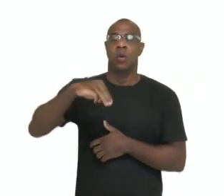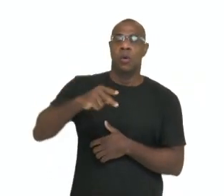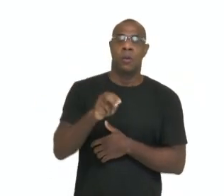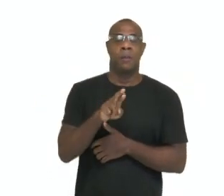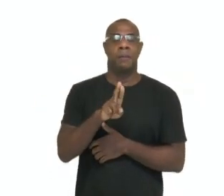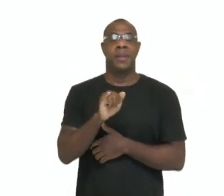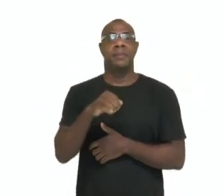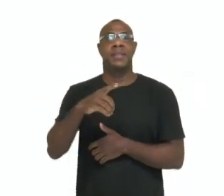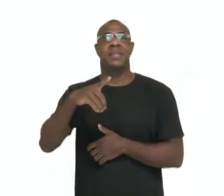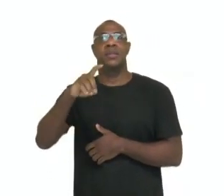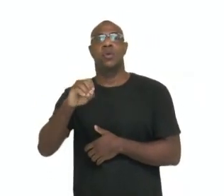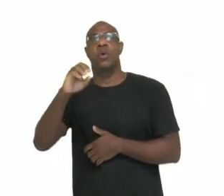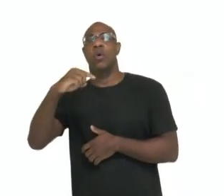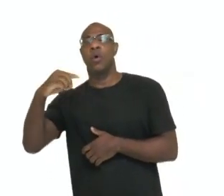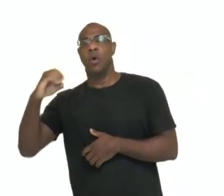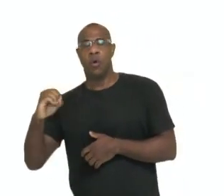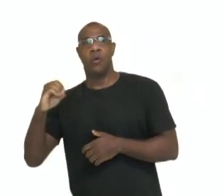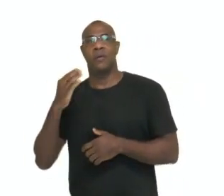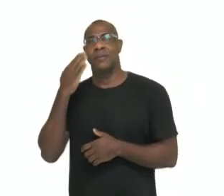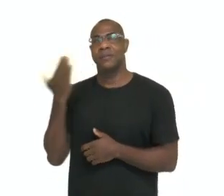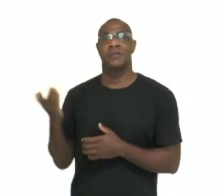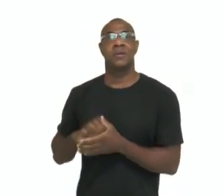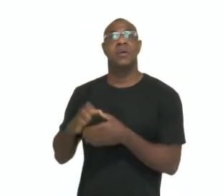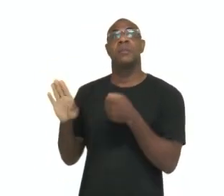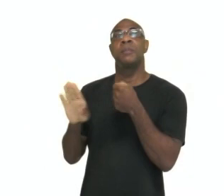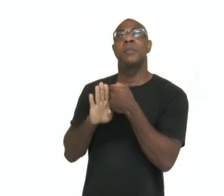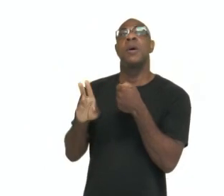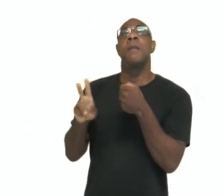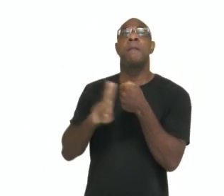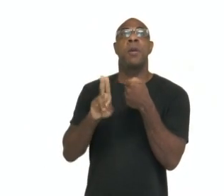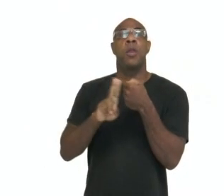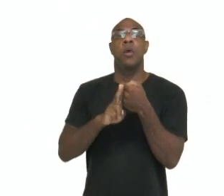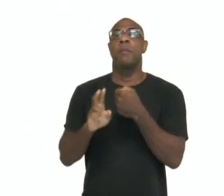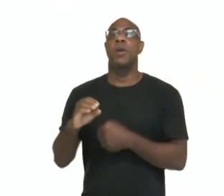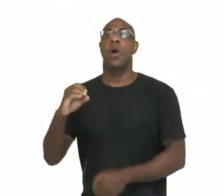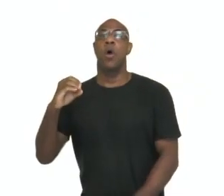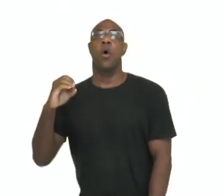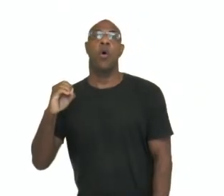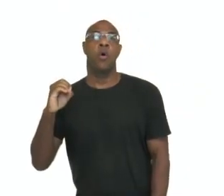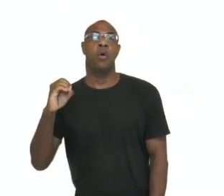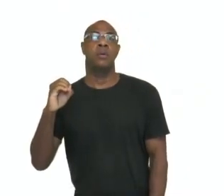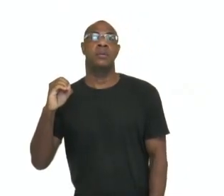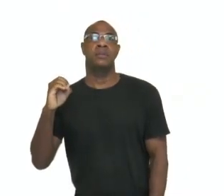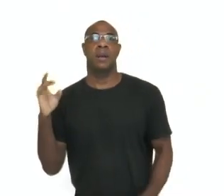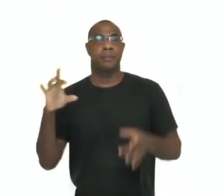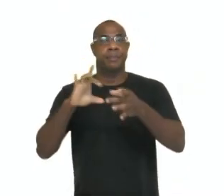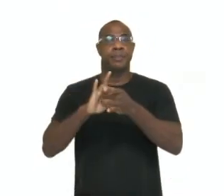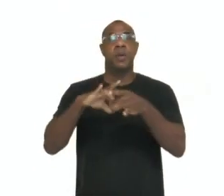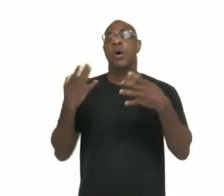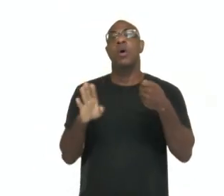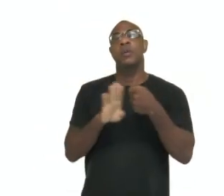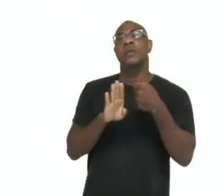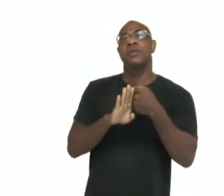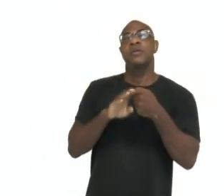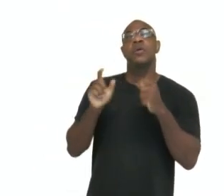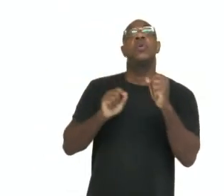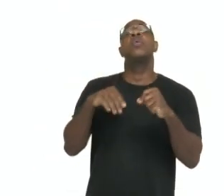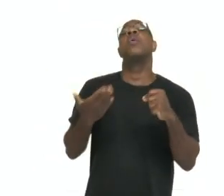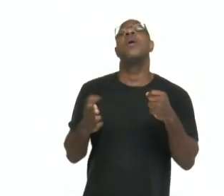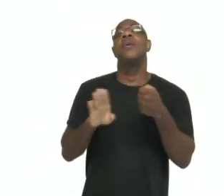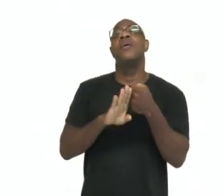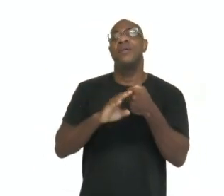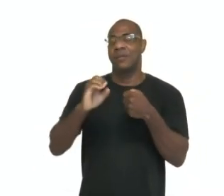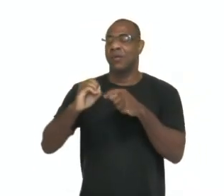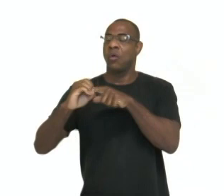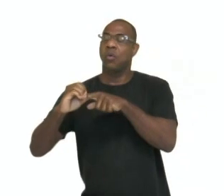E qual o substantivo articulado para o nome? Então, o pronome o está articulado aqui, substantivo. Eu fiz em vermelho para você perceber